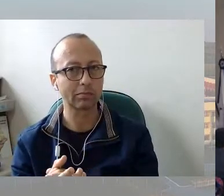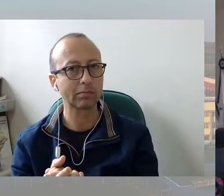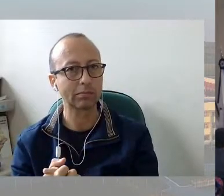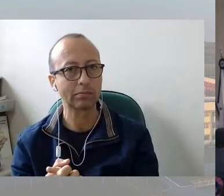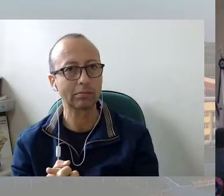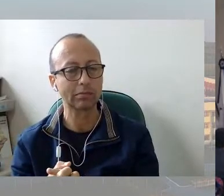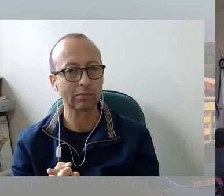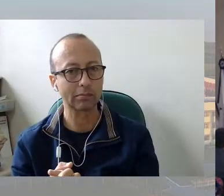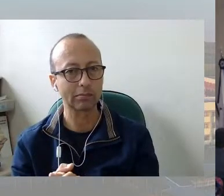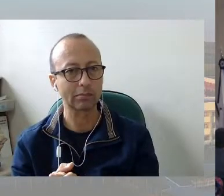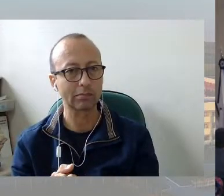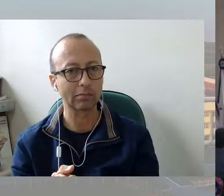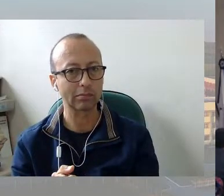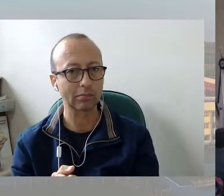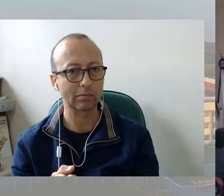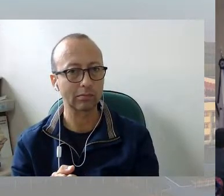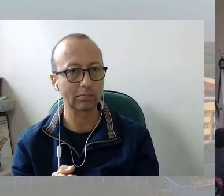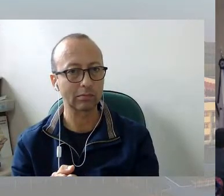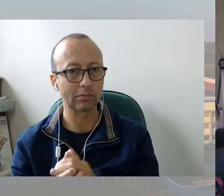de Oliveira Silveira.